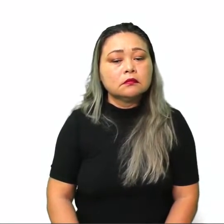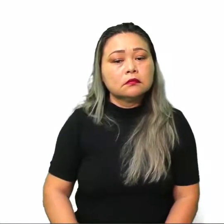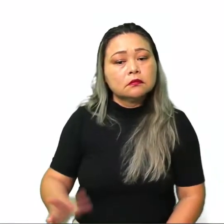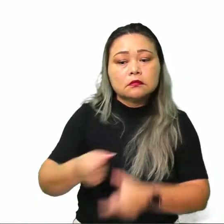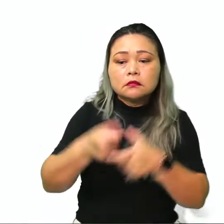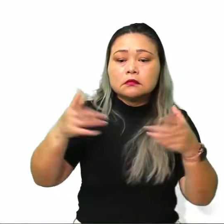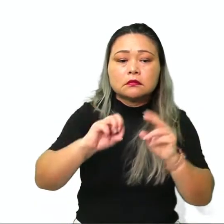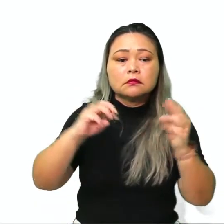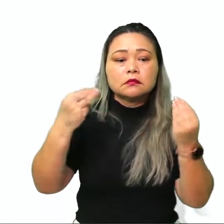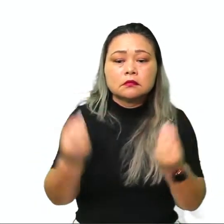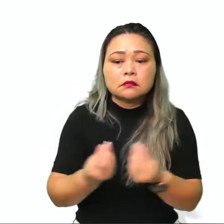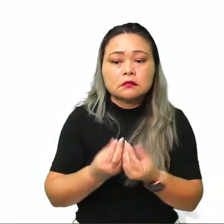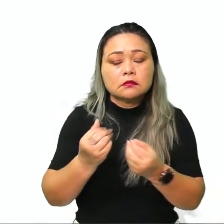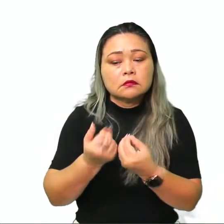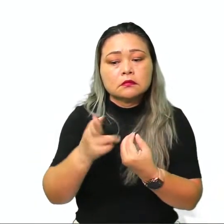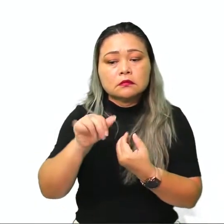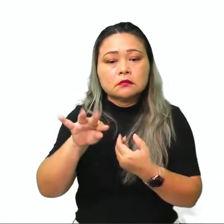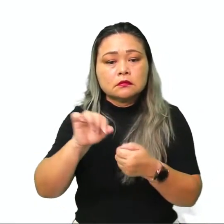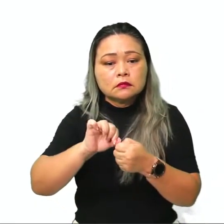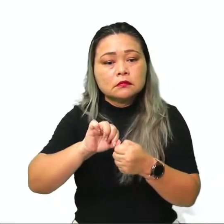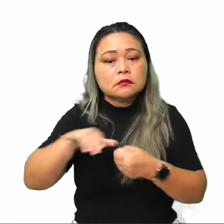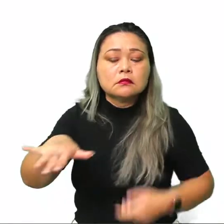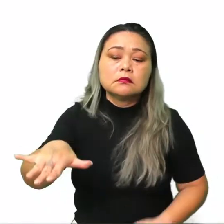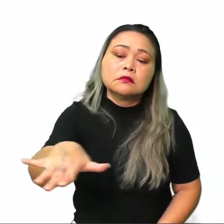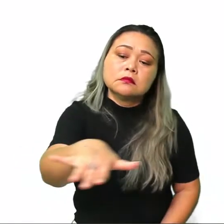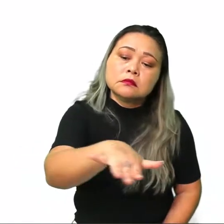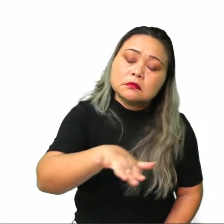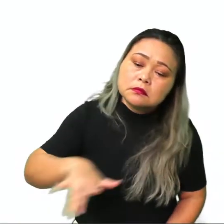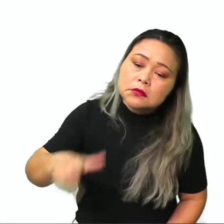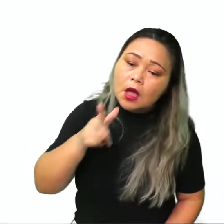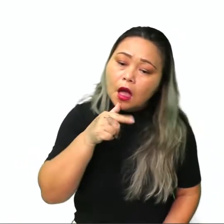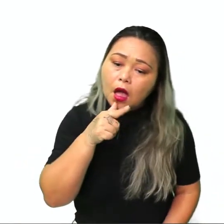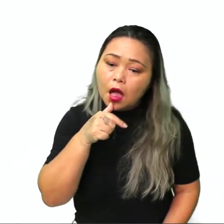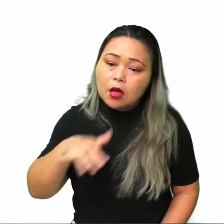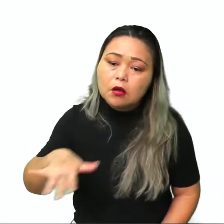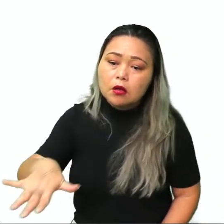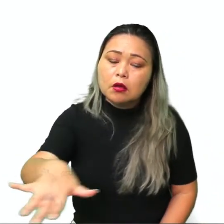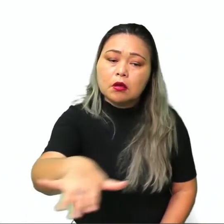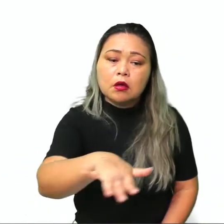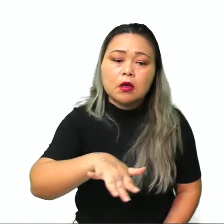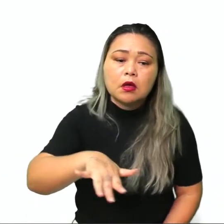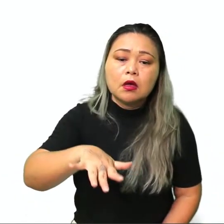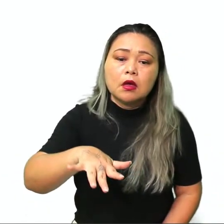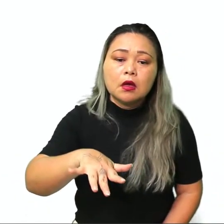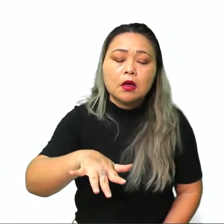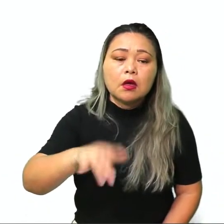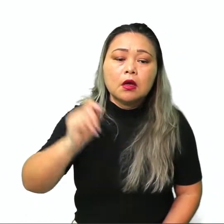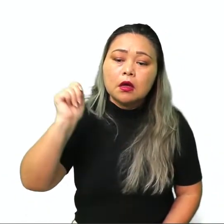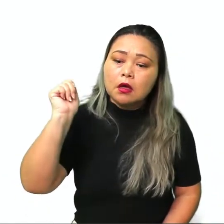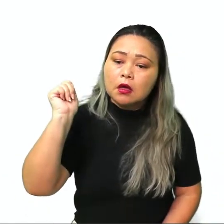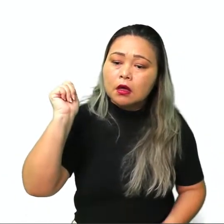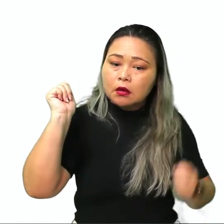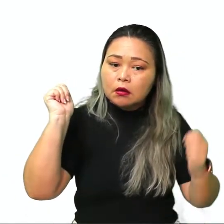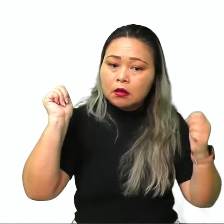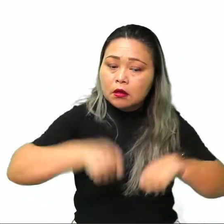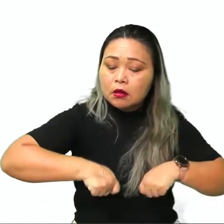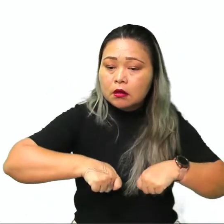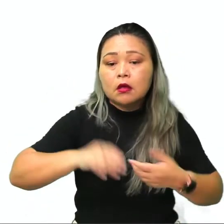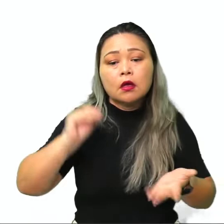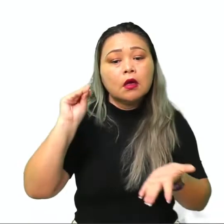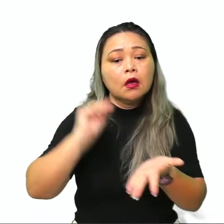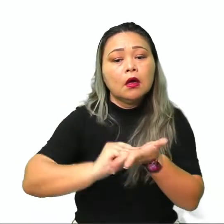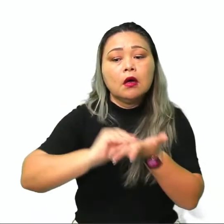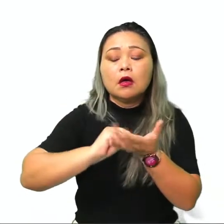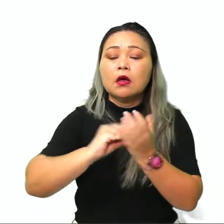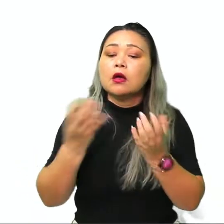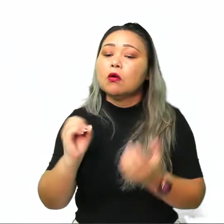A abundância de substâncias nutritivas naquele caldo, naquela sopa probiótica, no ambiente aquático, e